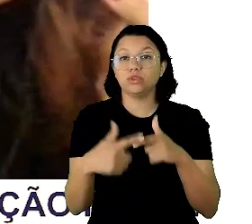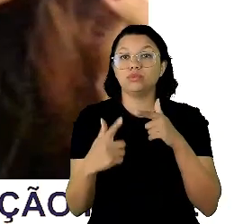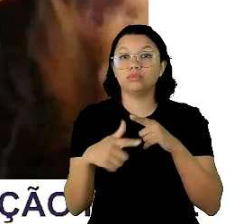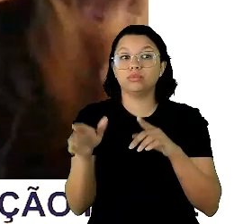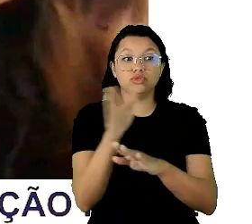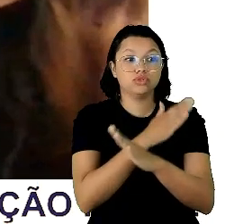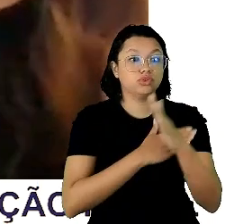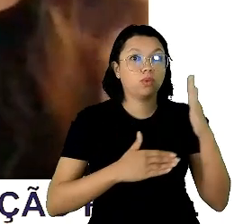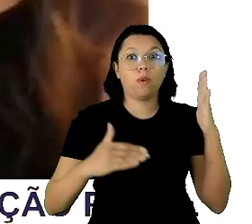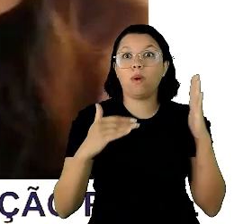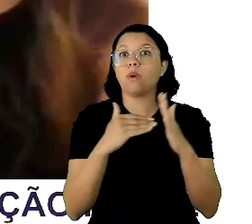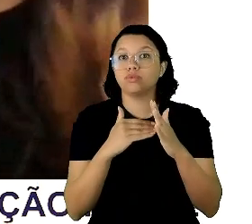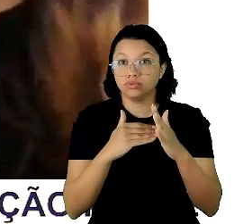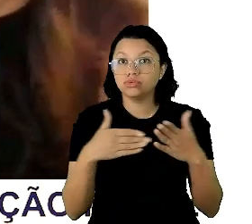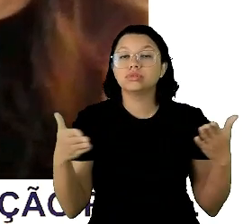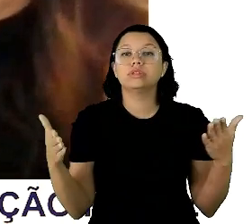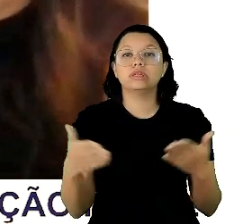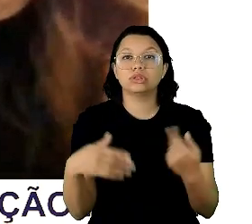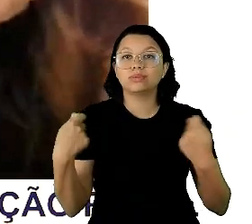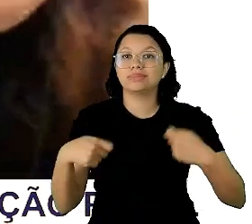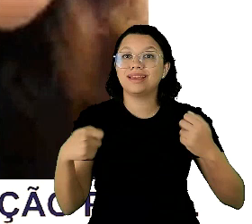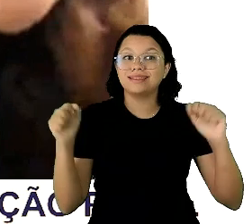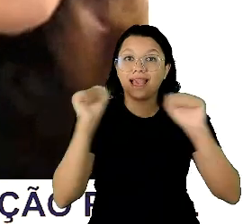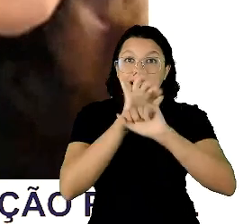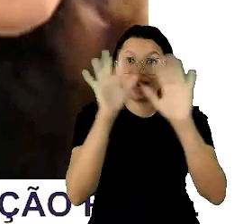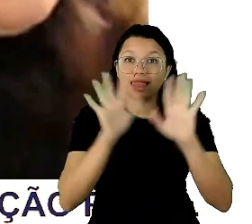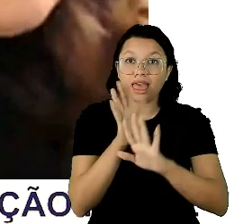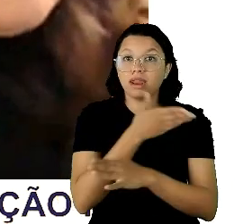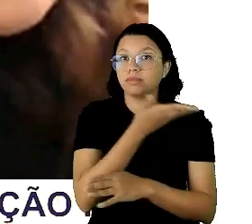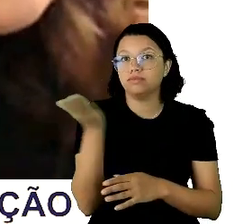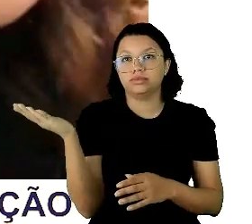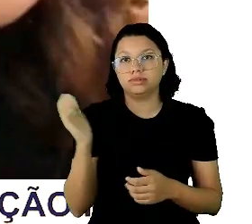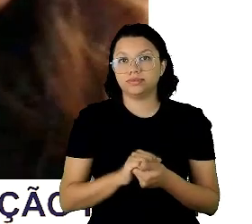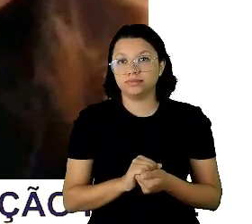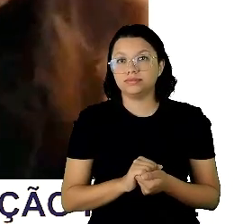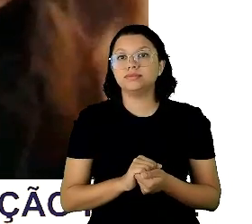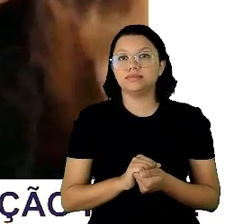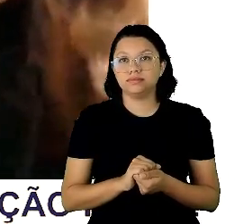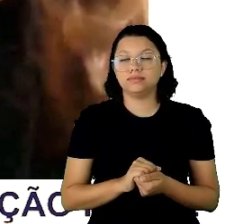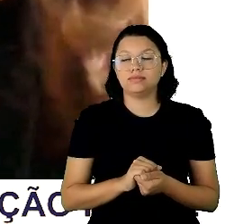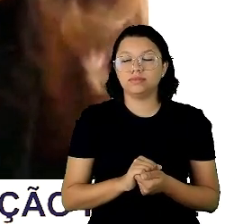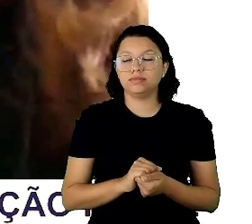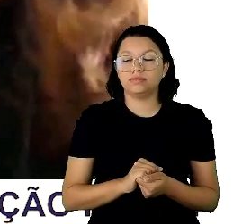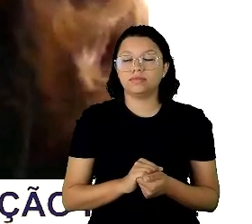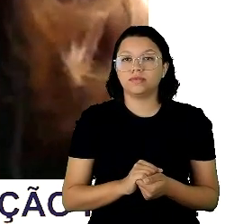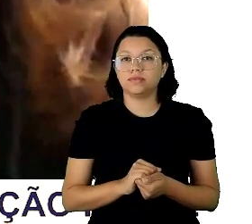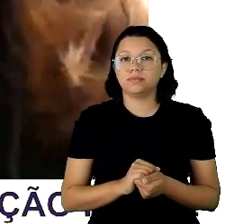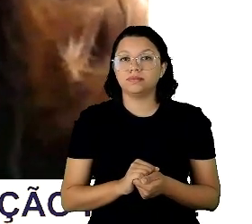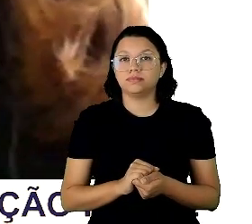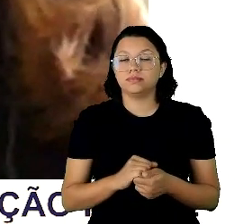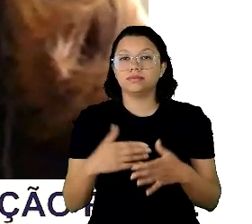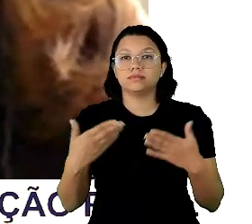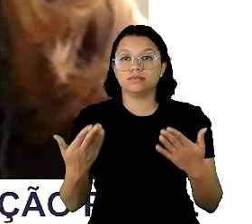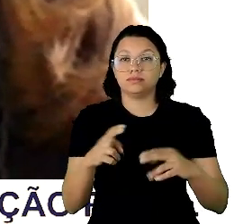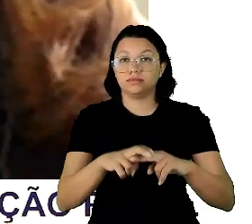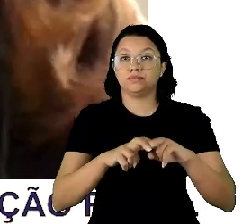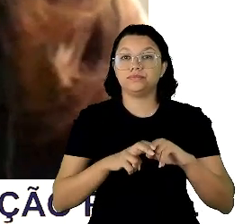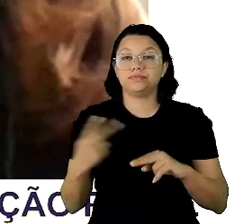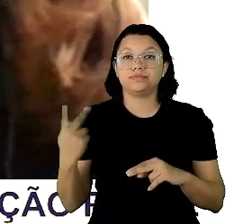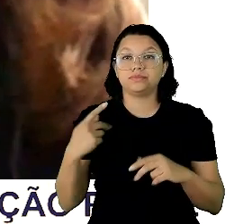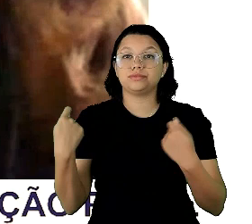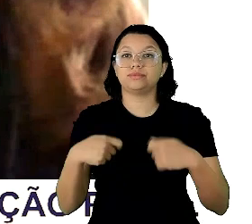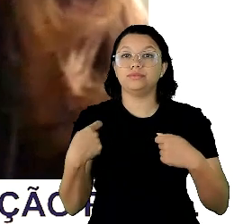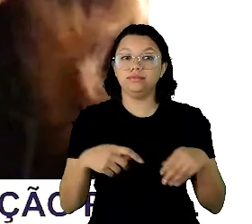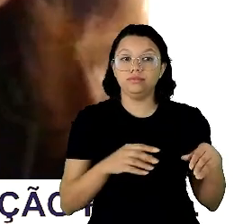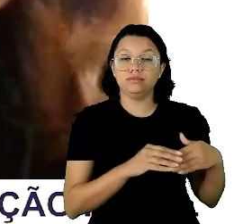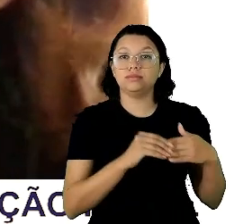isso aí é uma coisa que a gente tem que ter muito claramente, tá? E aí, por isso que a gente precisa trazer